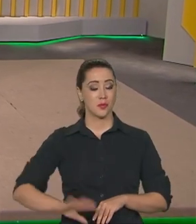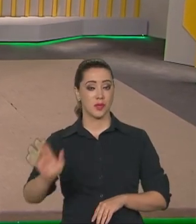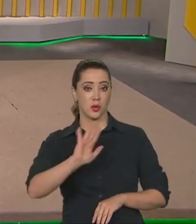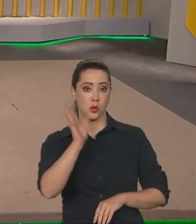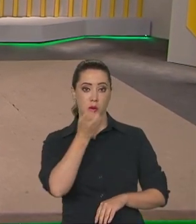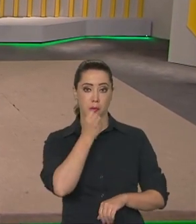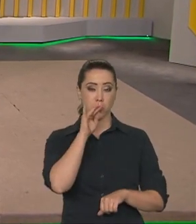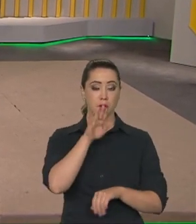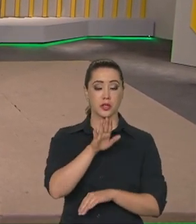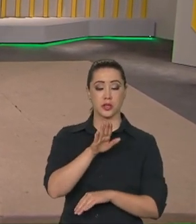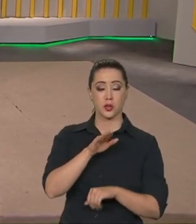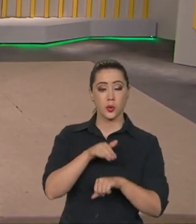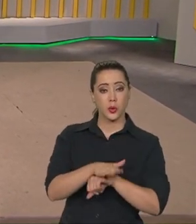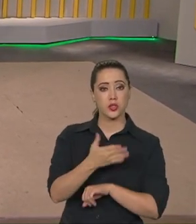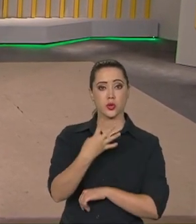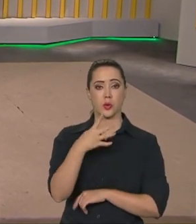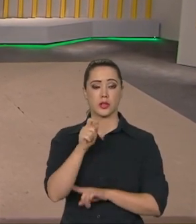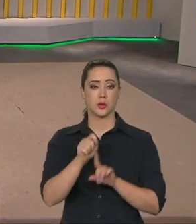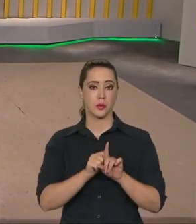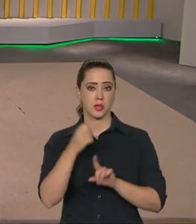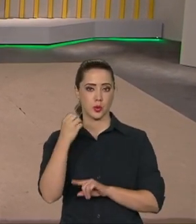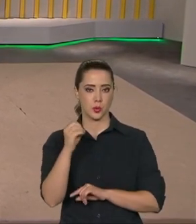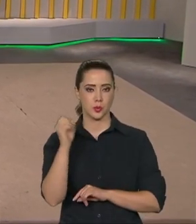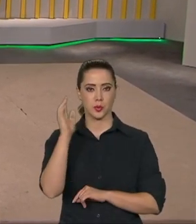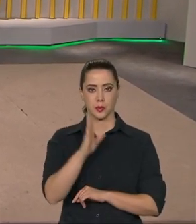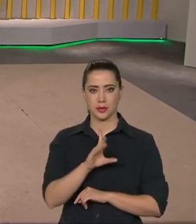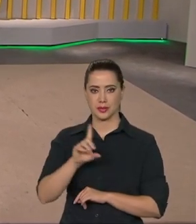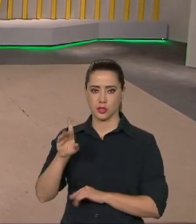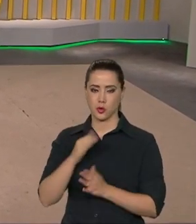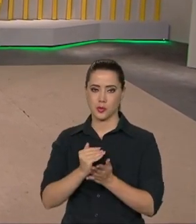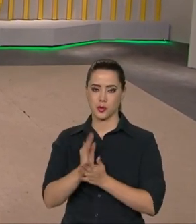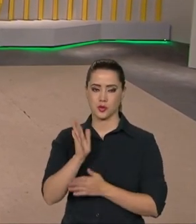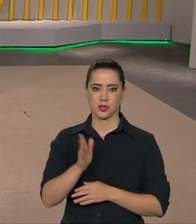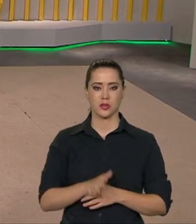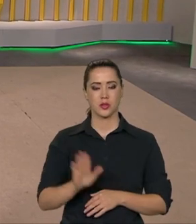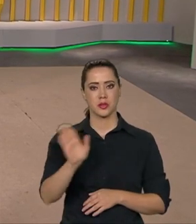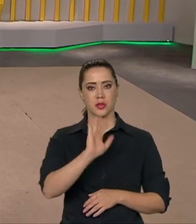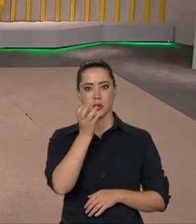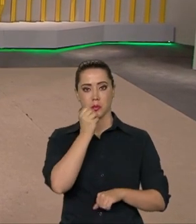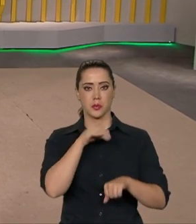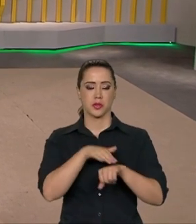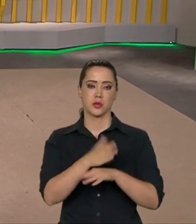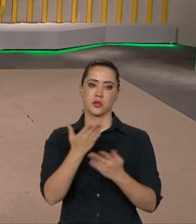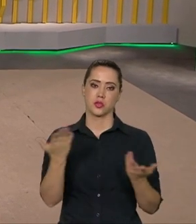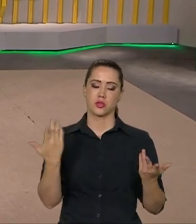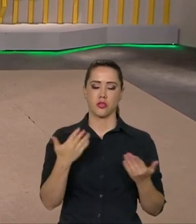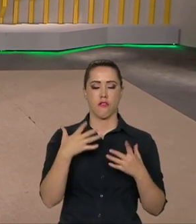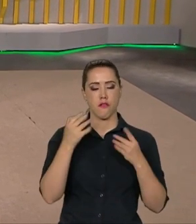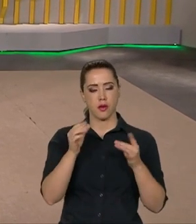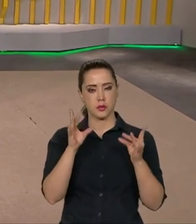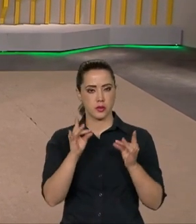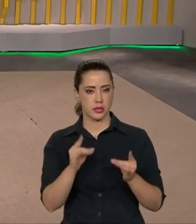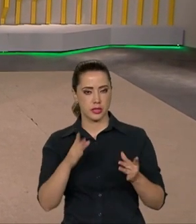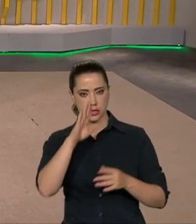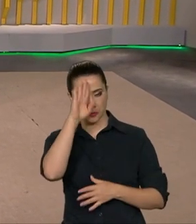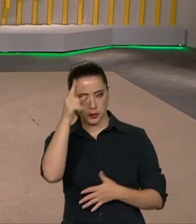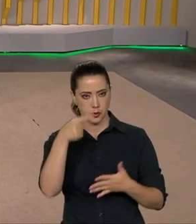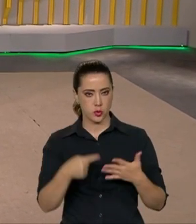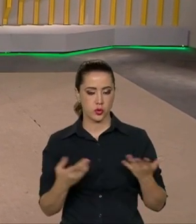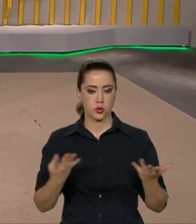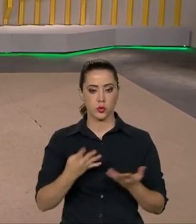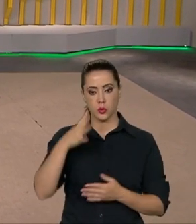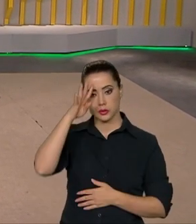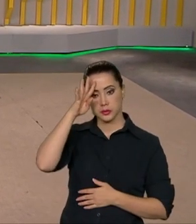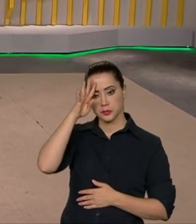Olá, boa noite. 4 de outubro, Brasil em Dia já está no ar. Olá, muito boa noite. Vamos aos principais assuntos desta